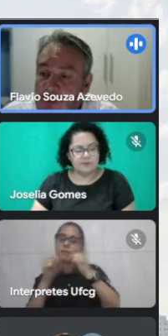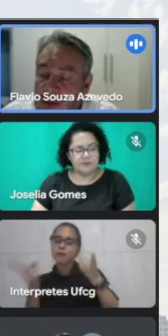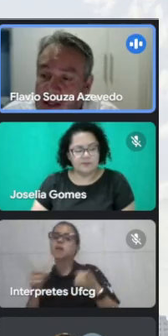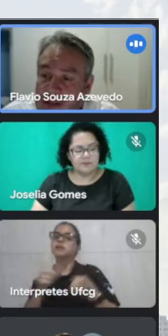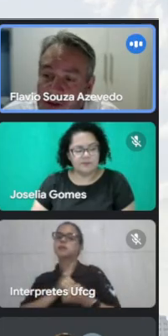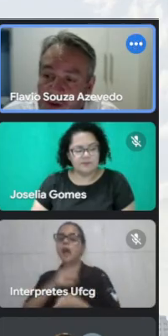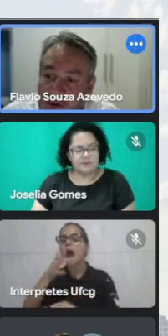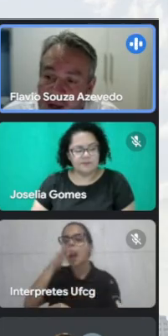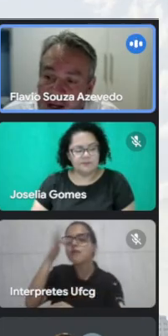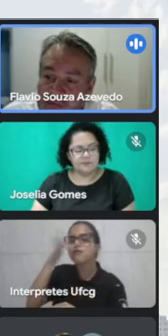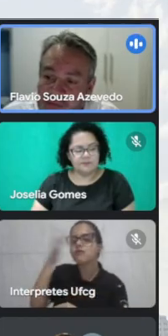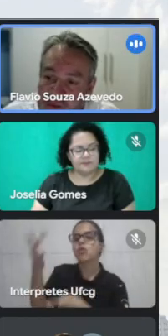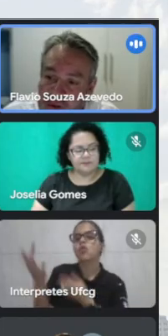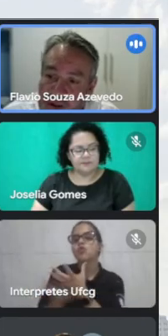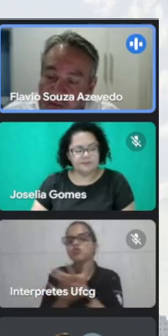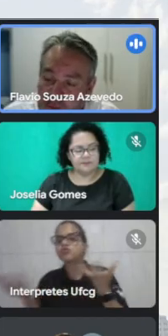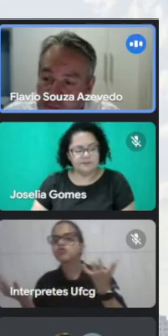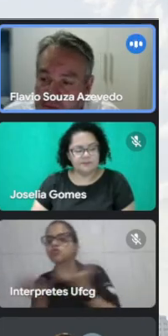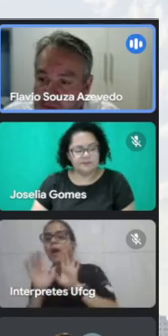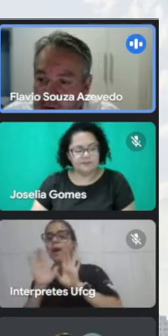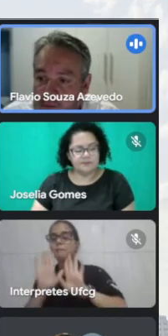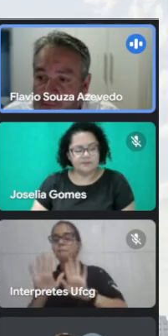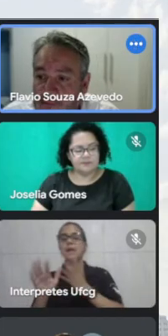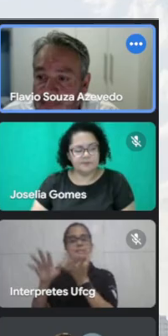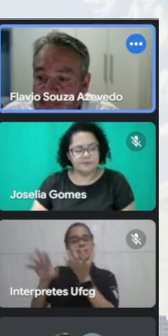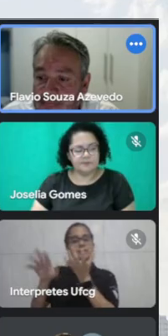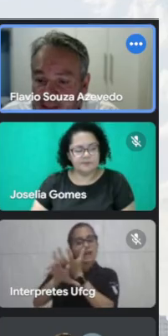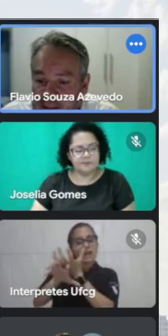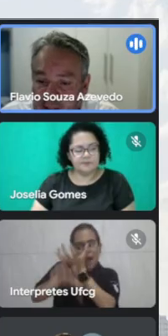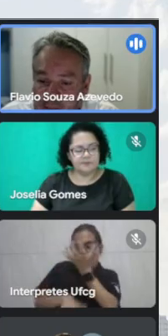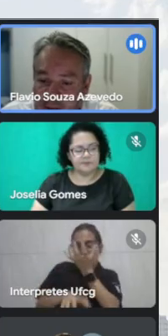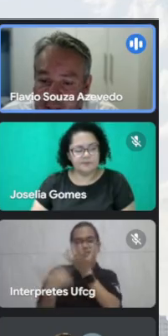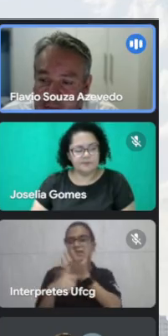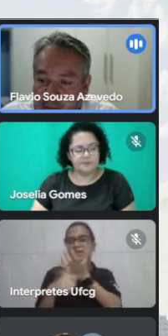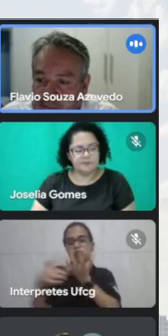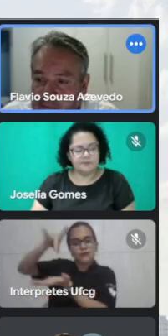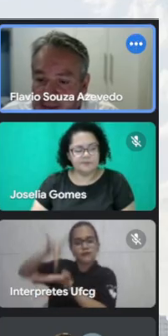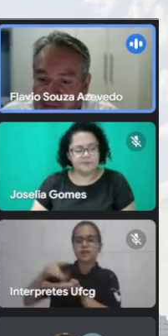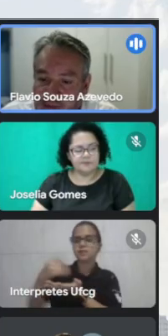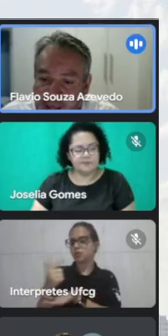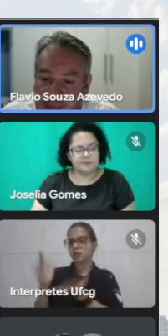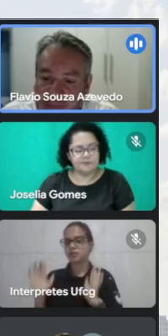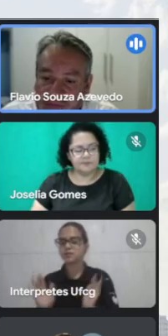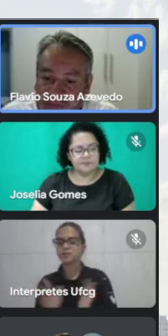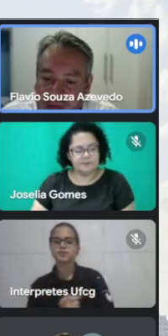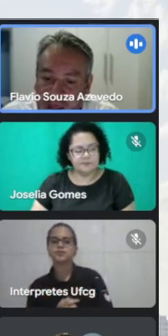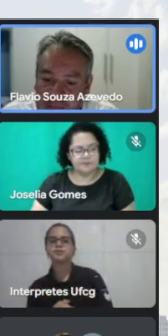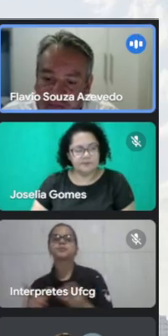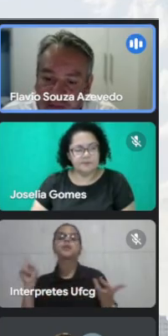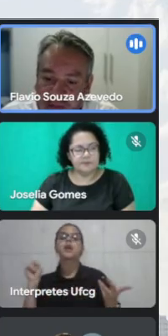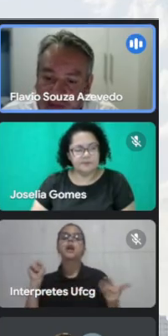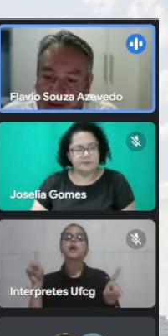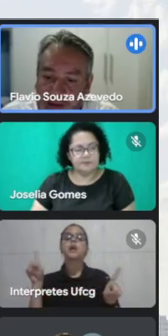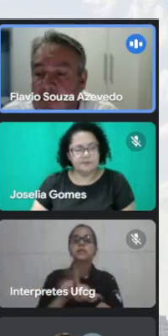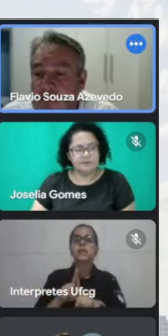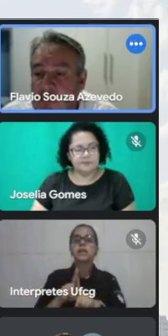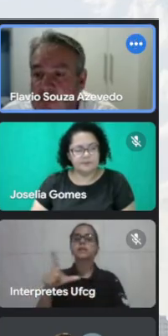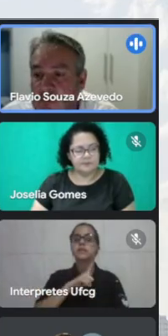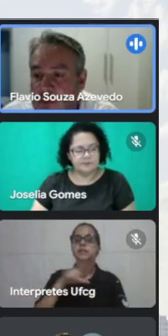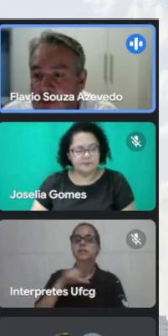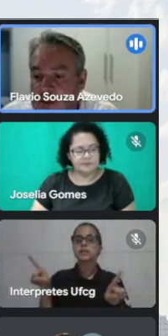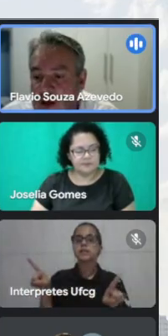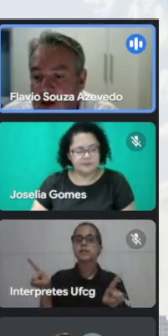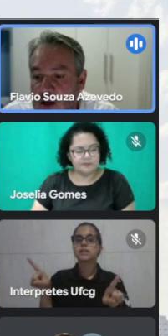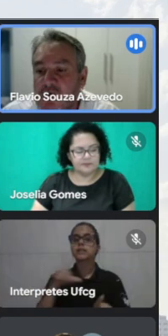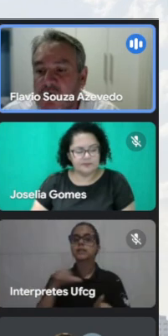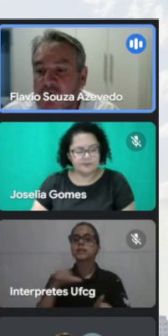tem essa propriedade de colocar a flor para fora. Existe também a epifita, né, que